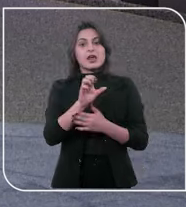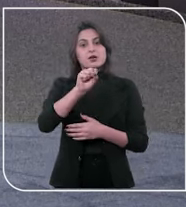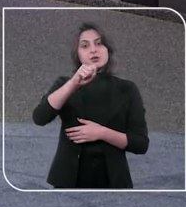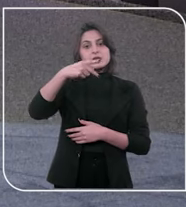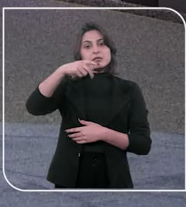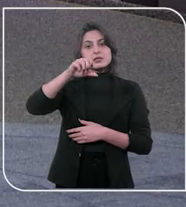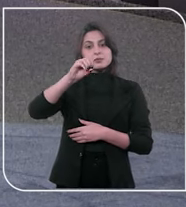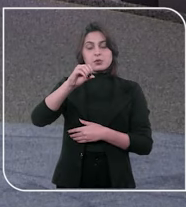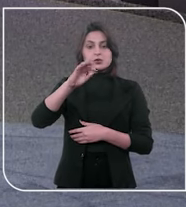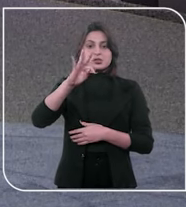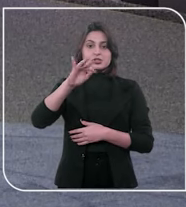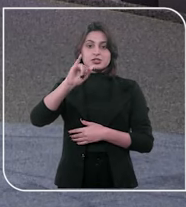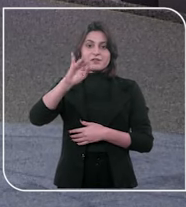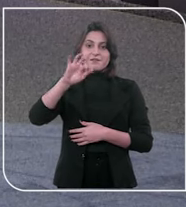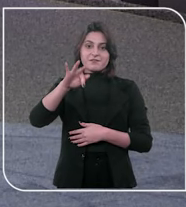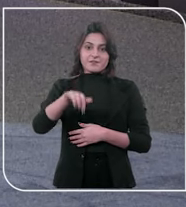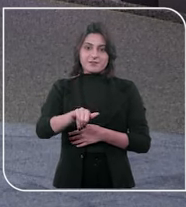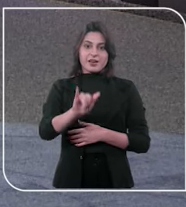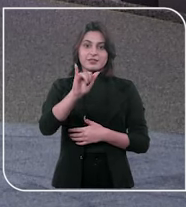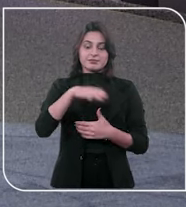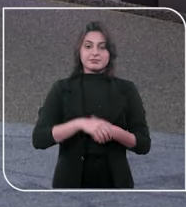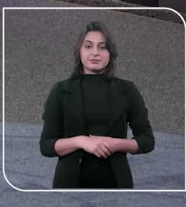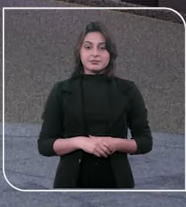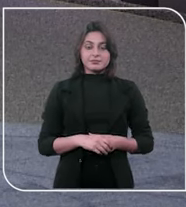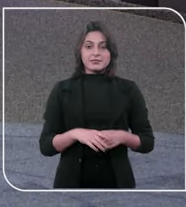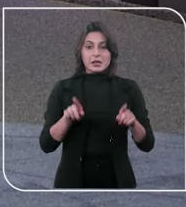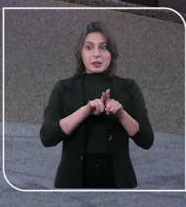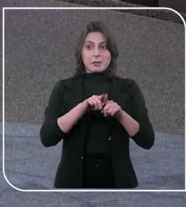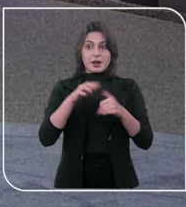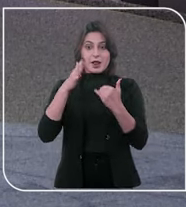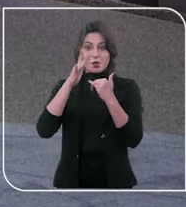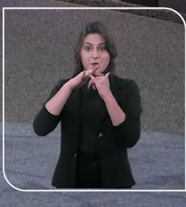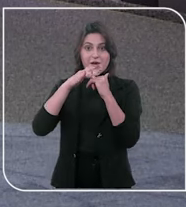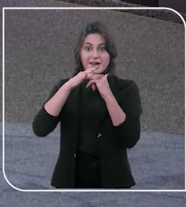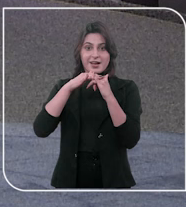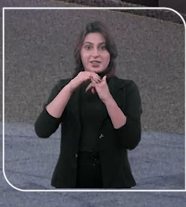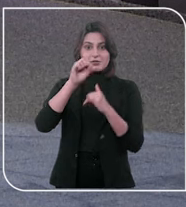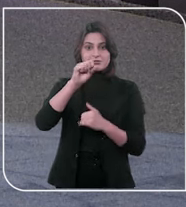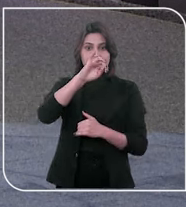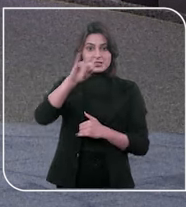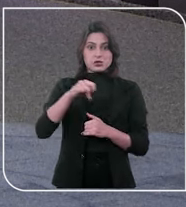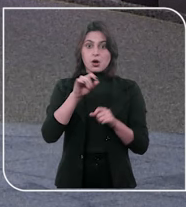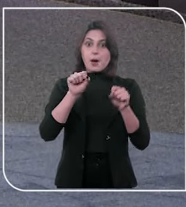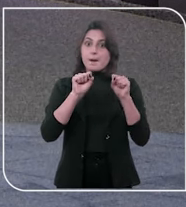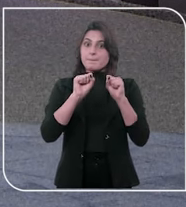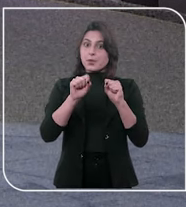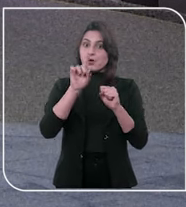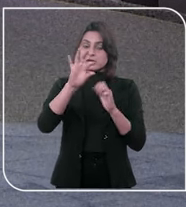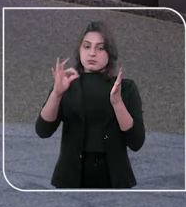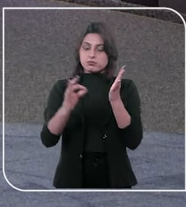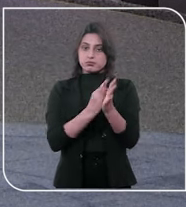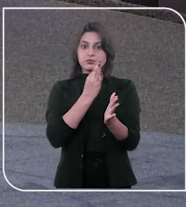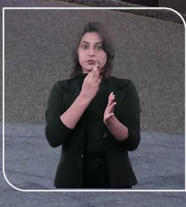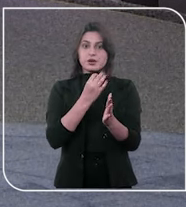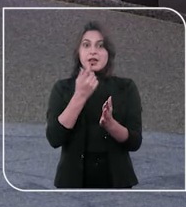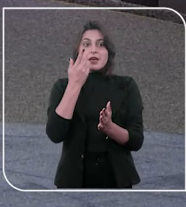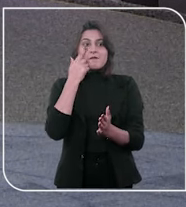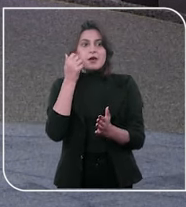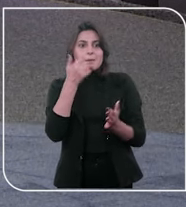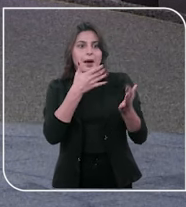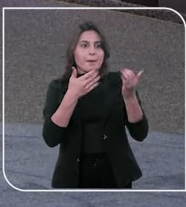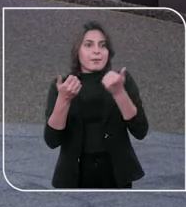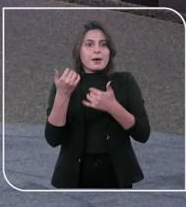lembrar que no canal do STJ no YouTube, você pode se inscrever para conferir todas as novidades do Tribunal da Cidadania